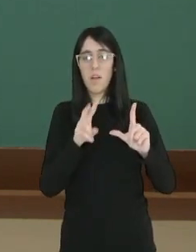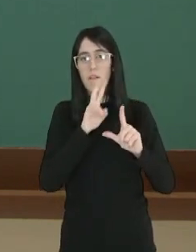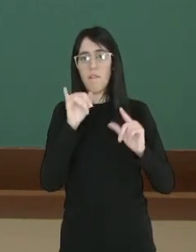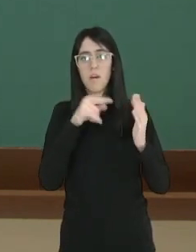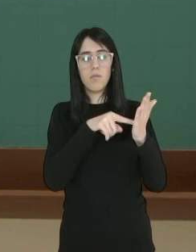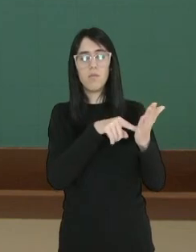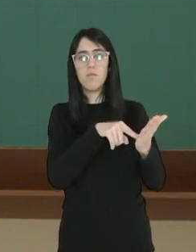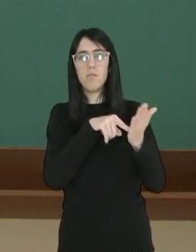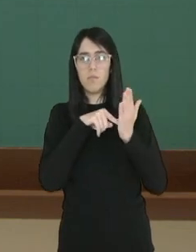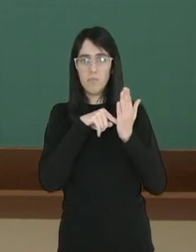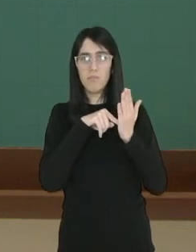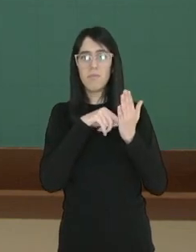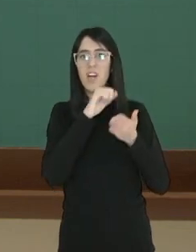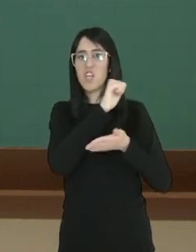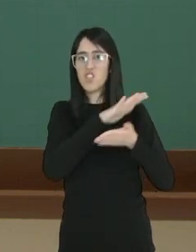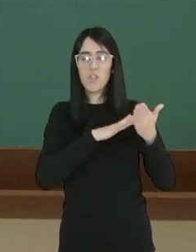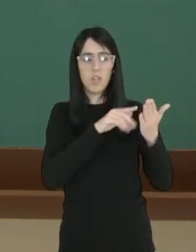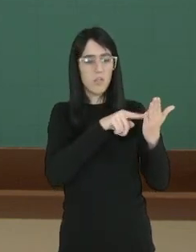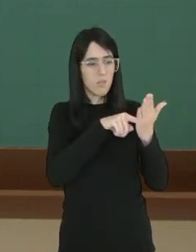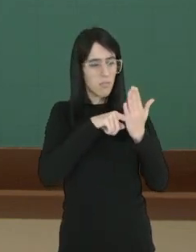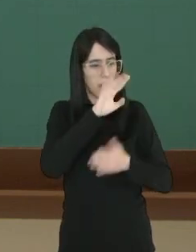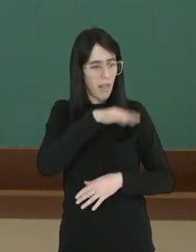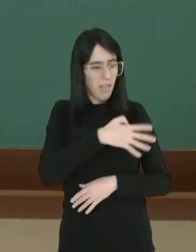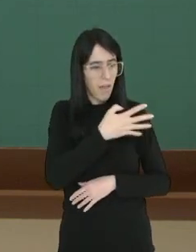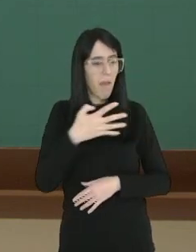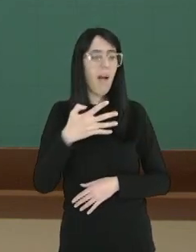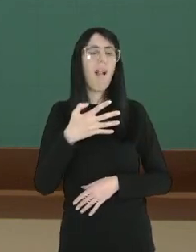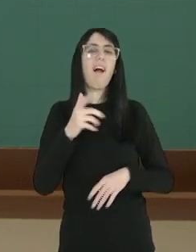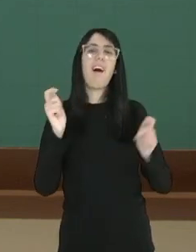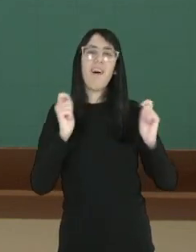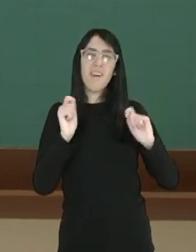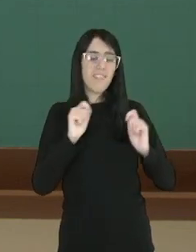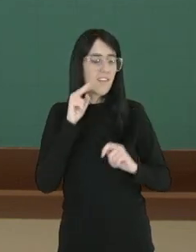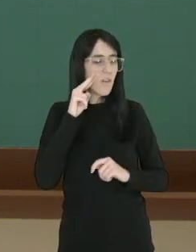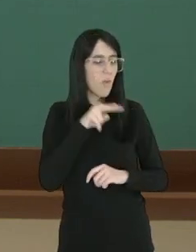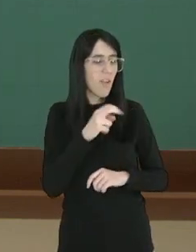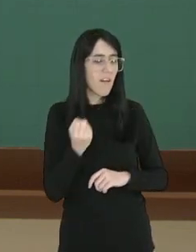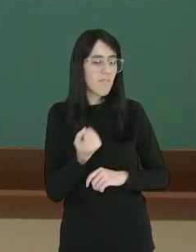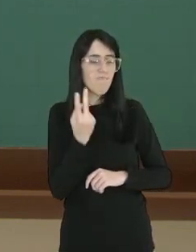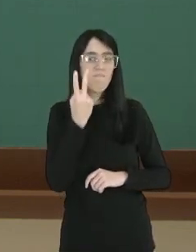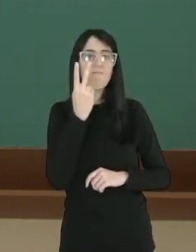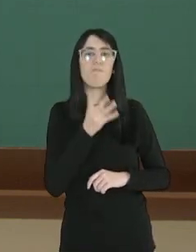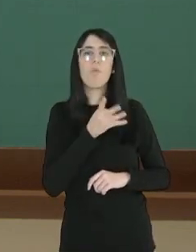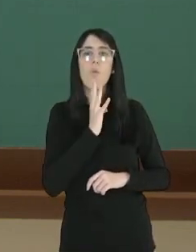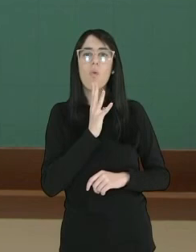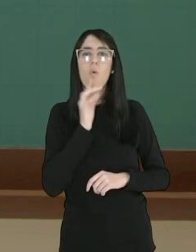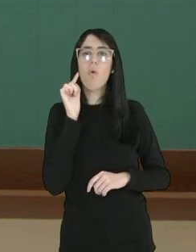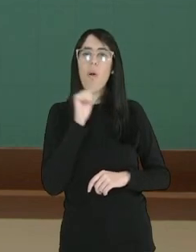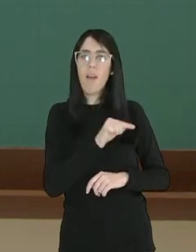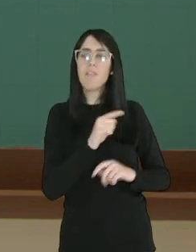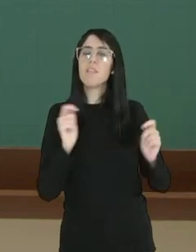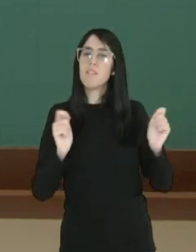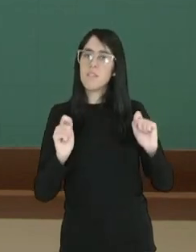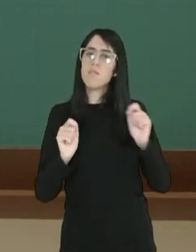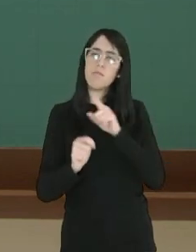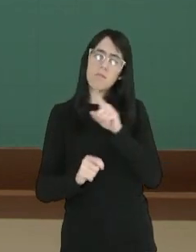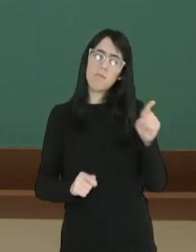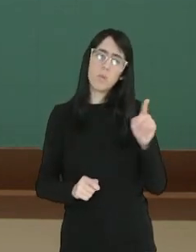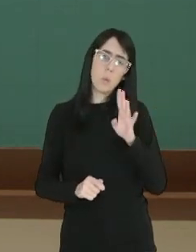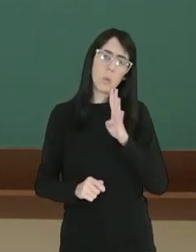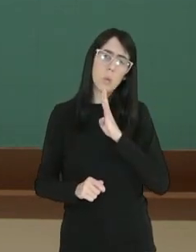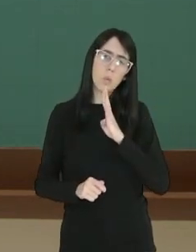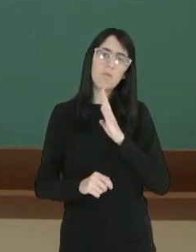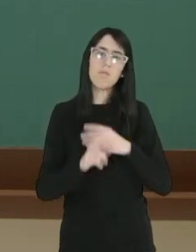tabela no enunciado do exercício, vocês vão olhar para a tabela, ver os valores que aparecem ali, usar o que vocês já conhecem de logaritmo